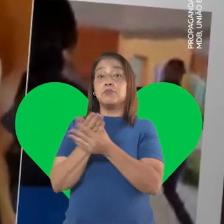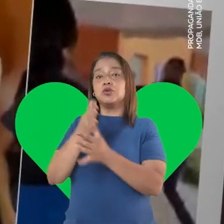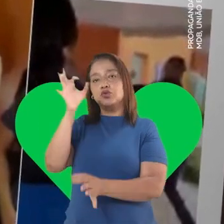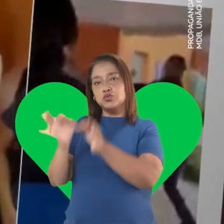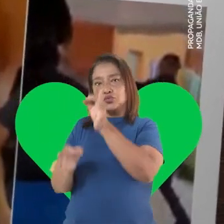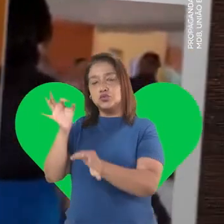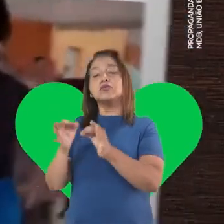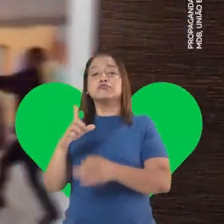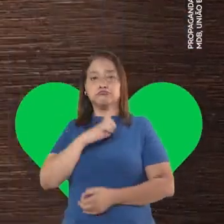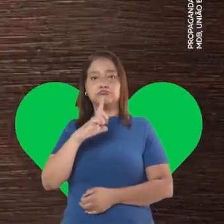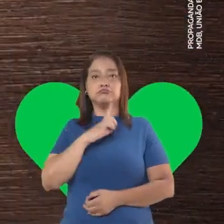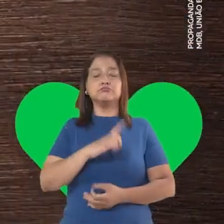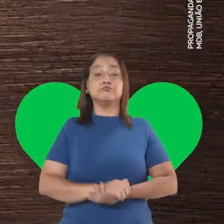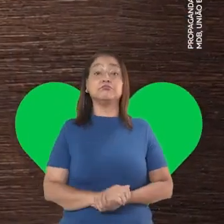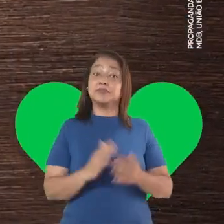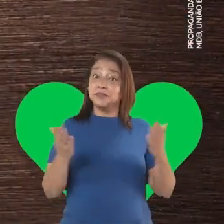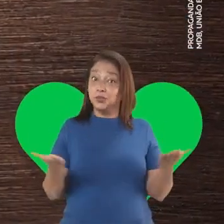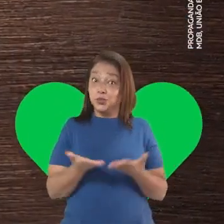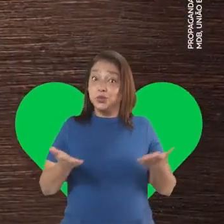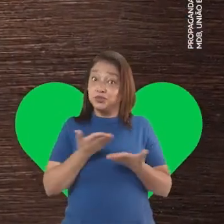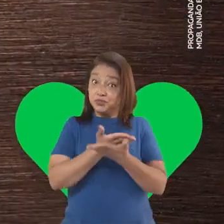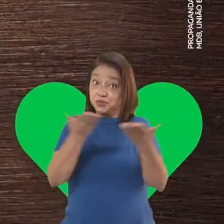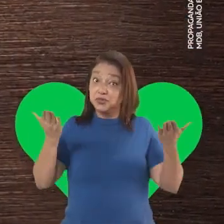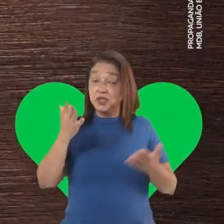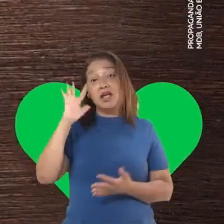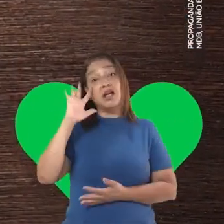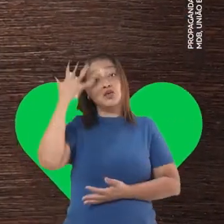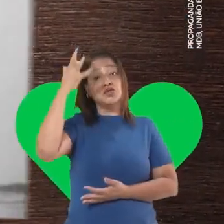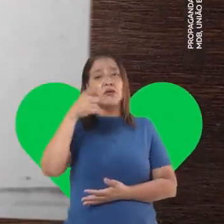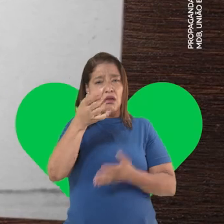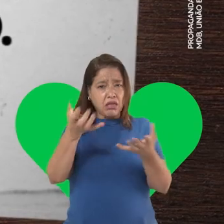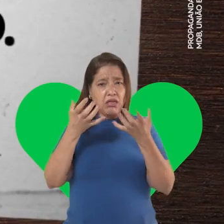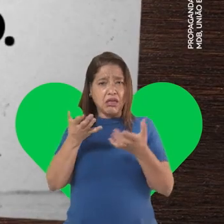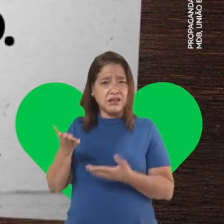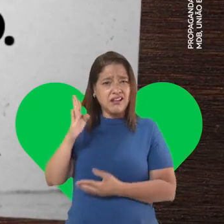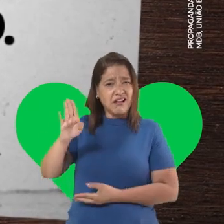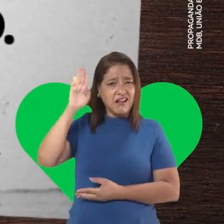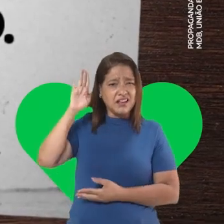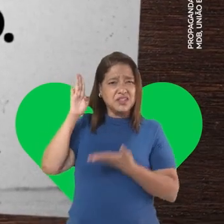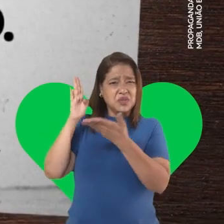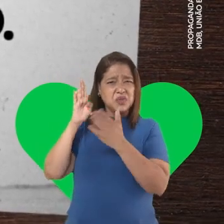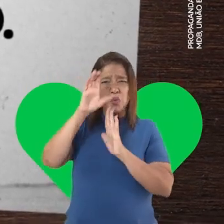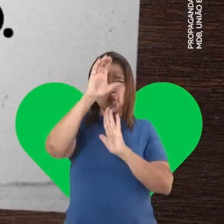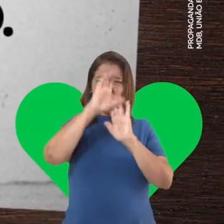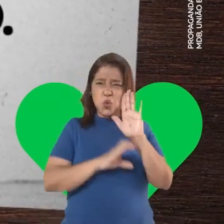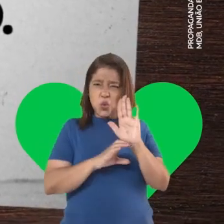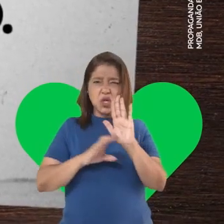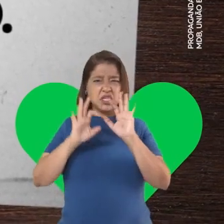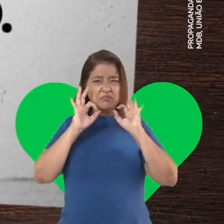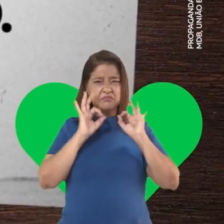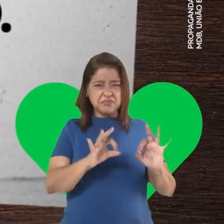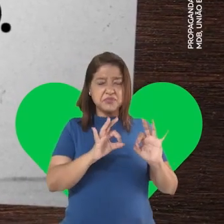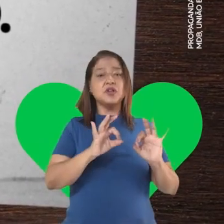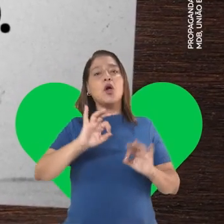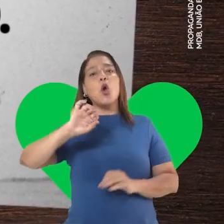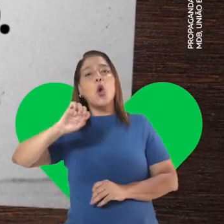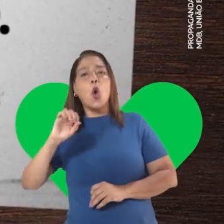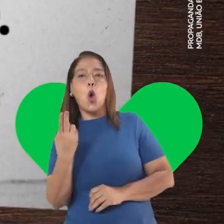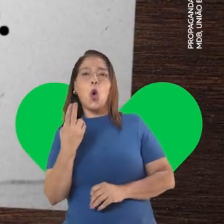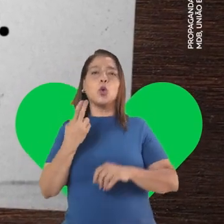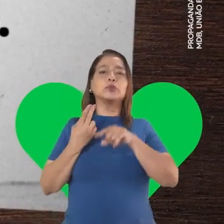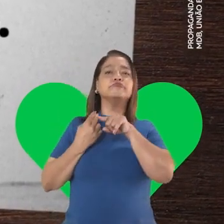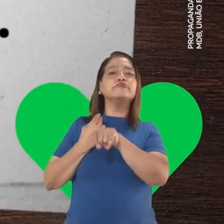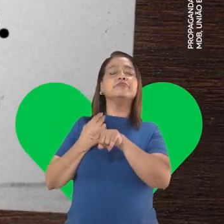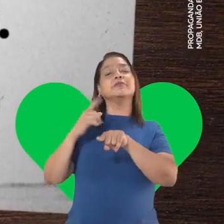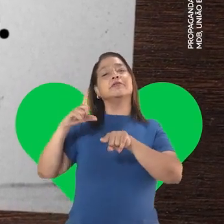processos correndo na justiça. Agora, você decide. Vai querer um candidato com currículo ou com ficha